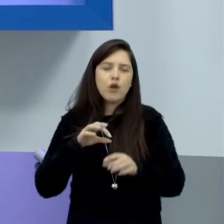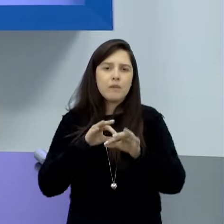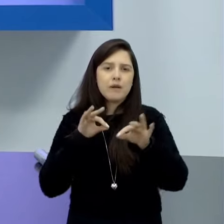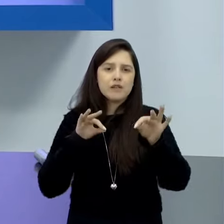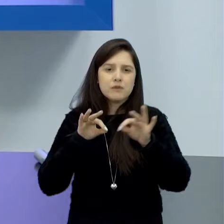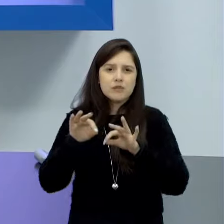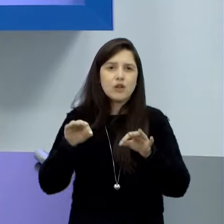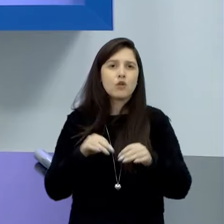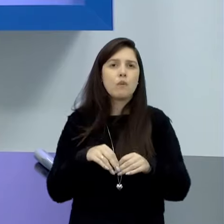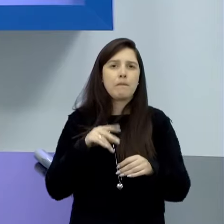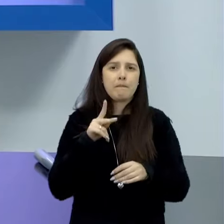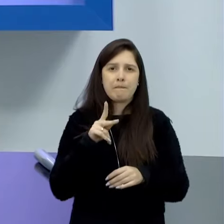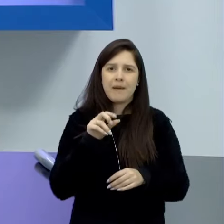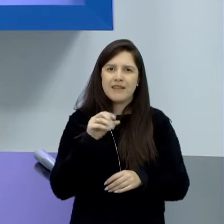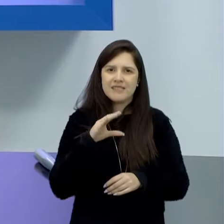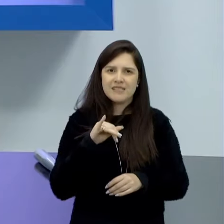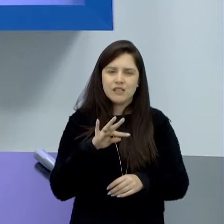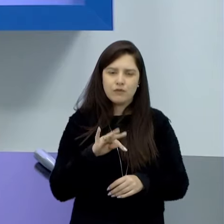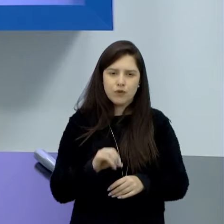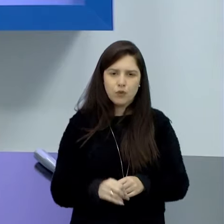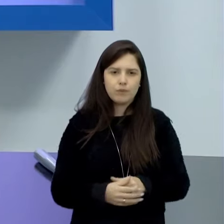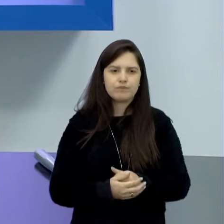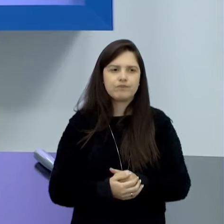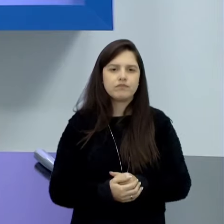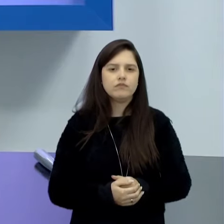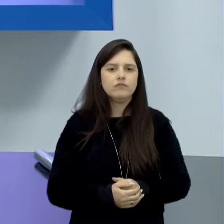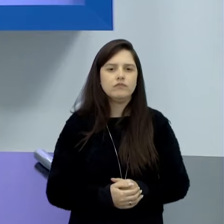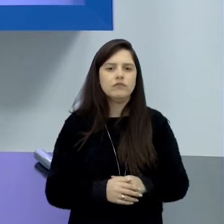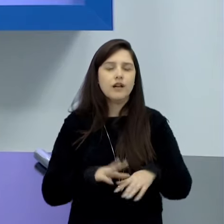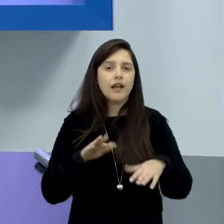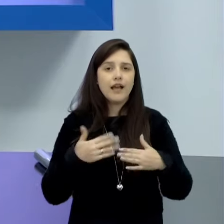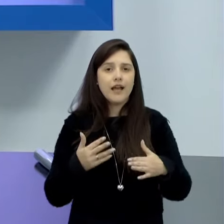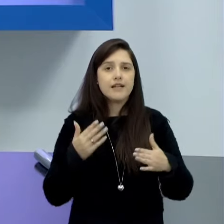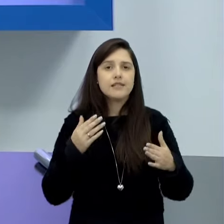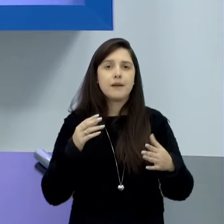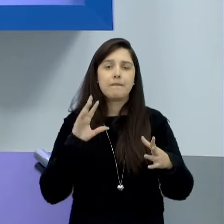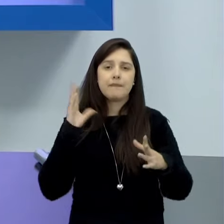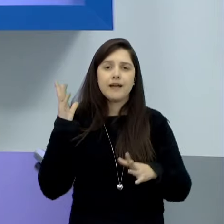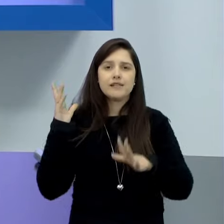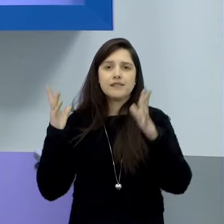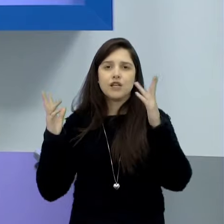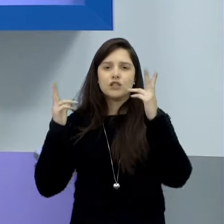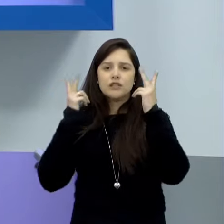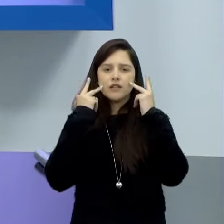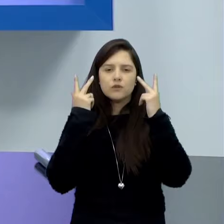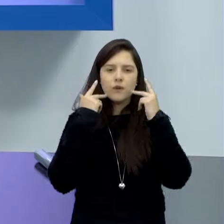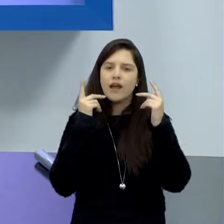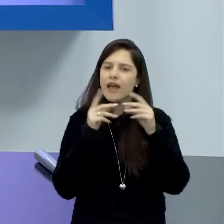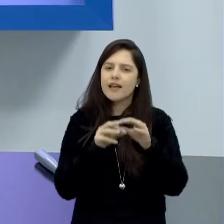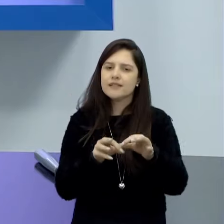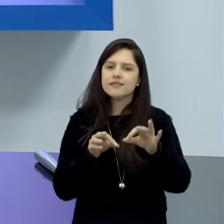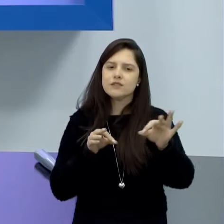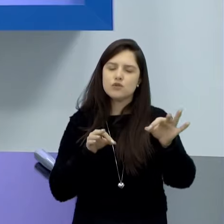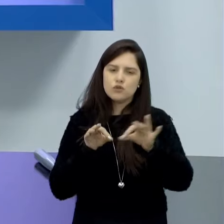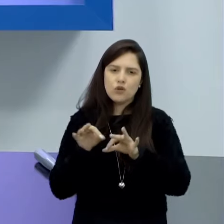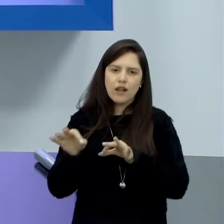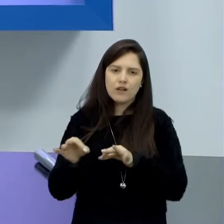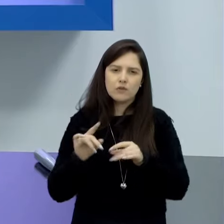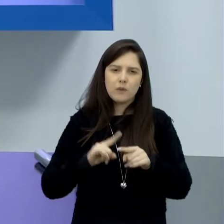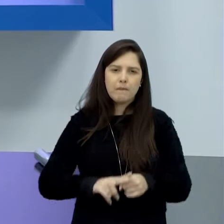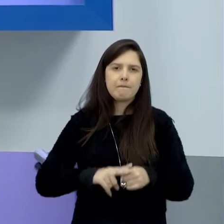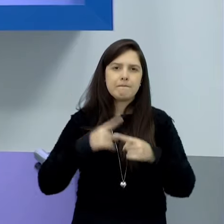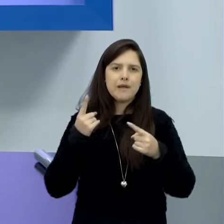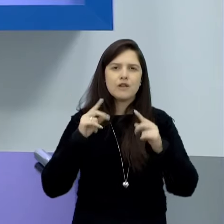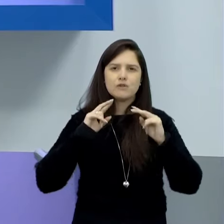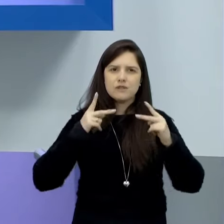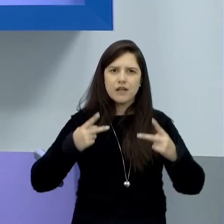do Pacífico. Bem, é uma paisagem natural porque está extremamente isolada, mas os seres